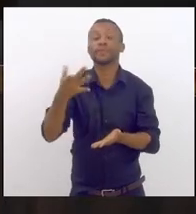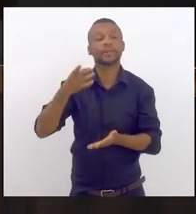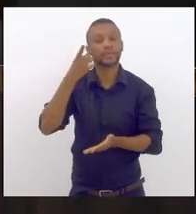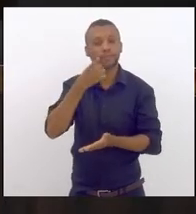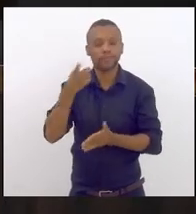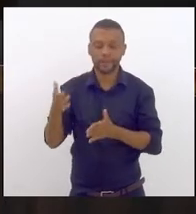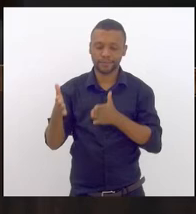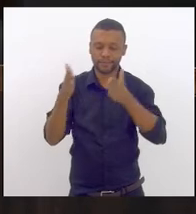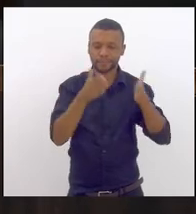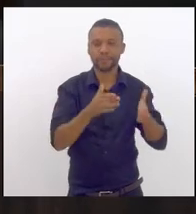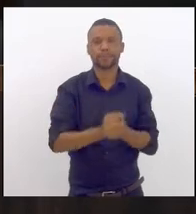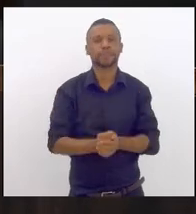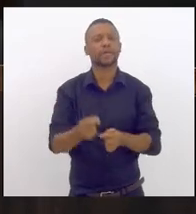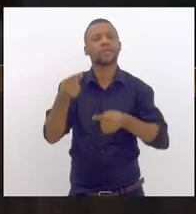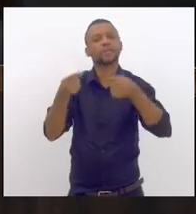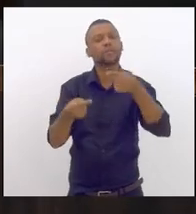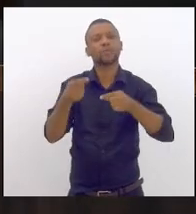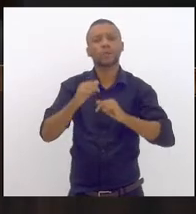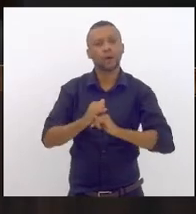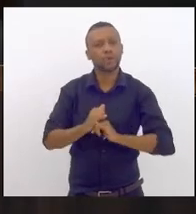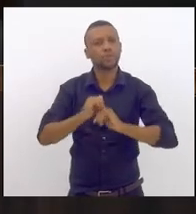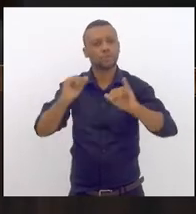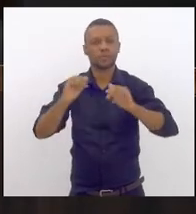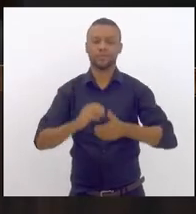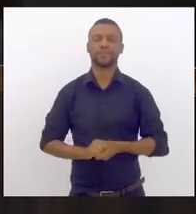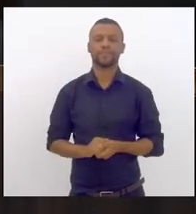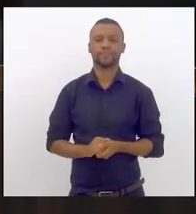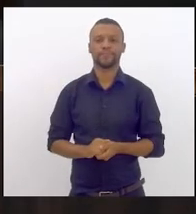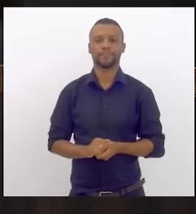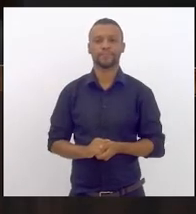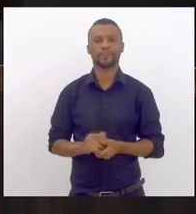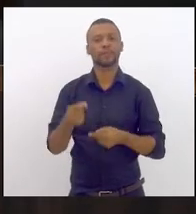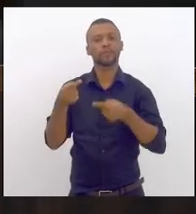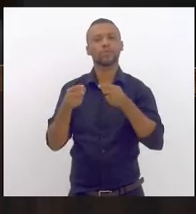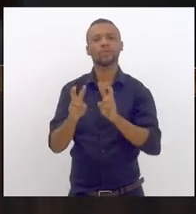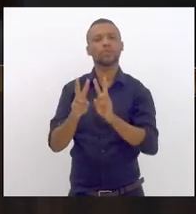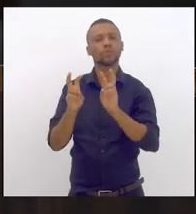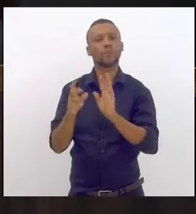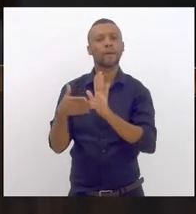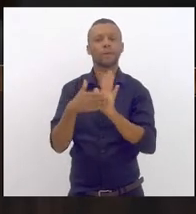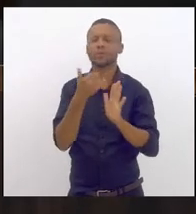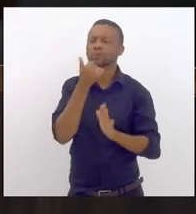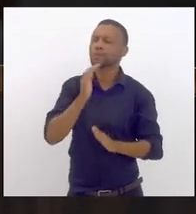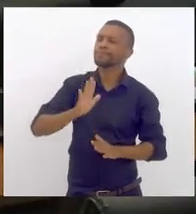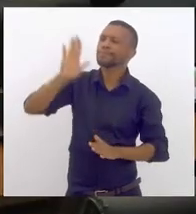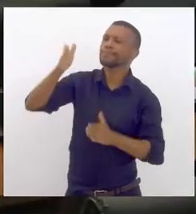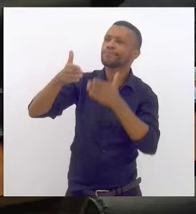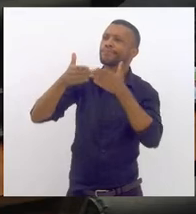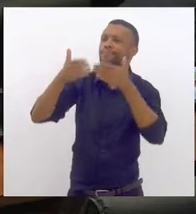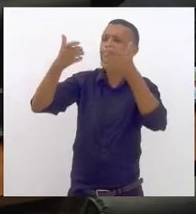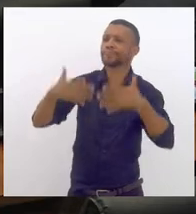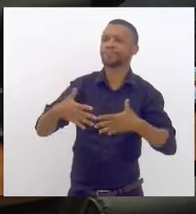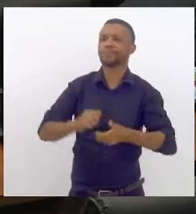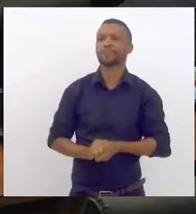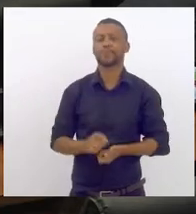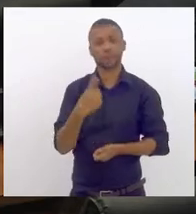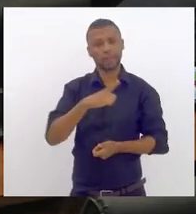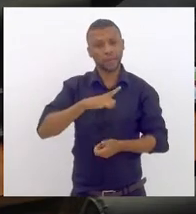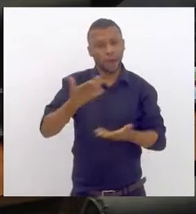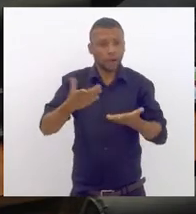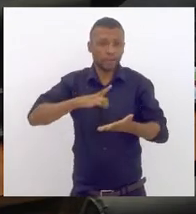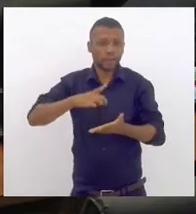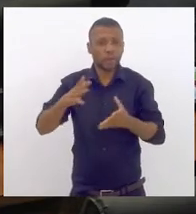Em discussão, anuncio. Em discussão, é sobre a pauta... Questão de ordem, Tiju. A gente tem quórum agora.